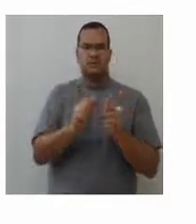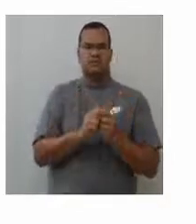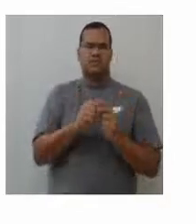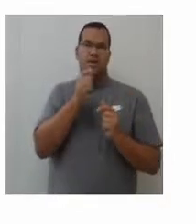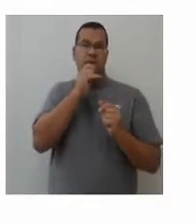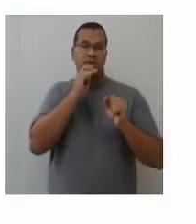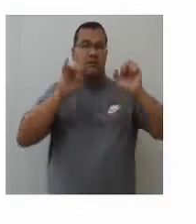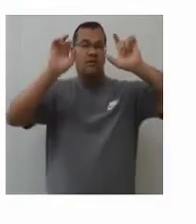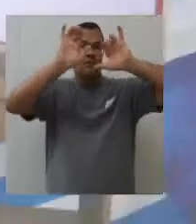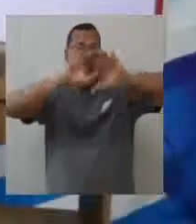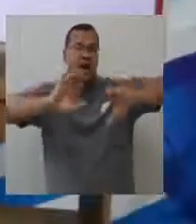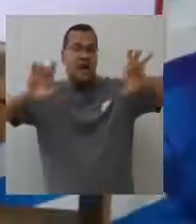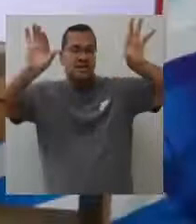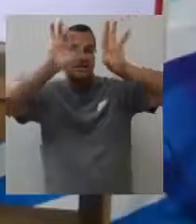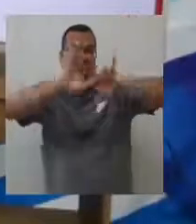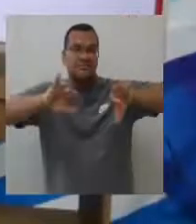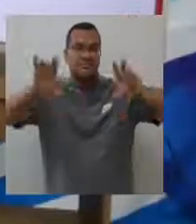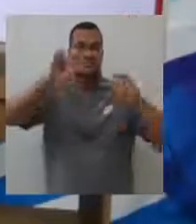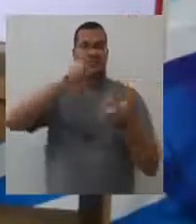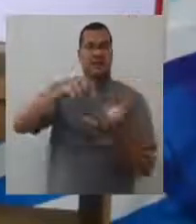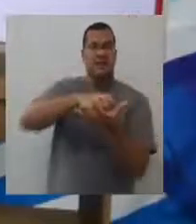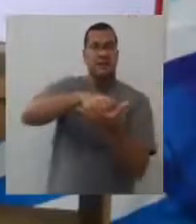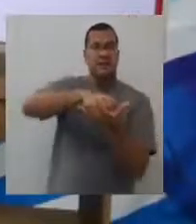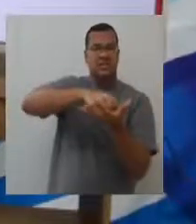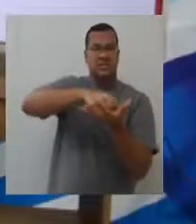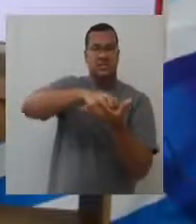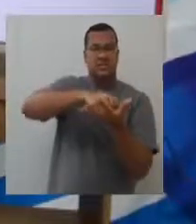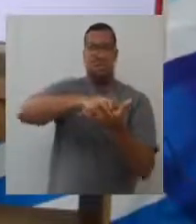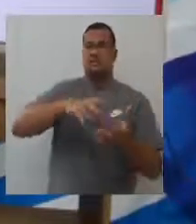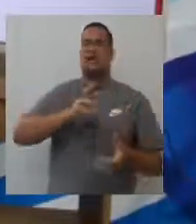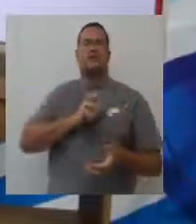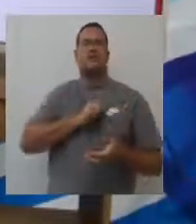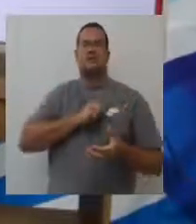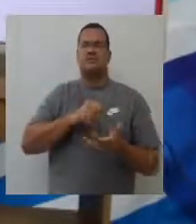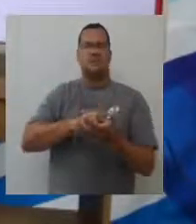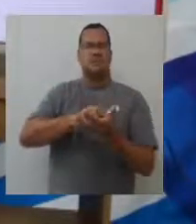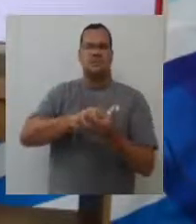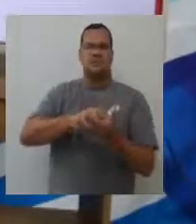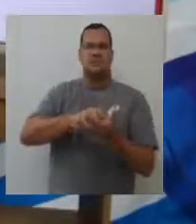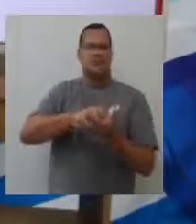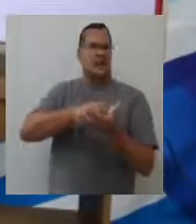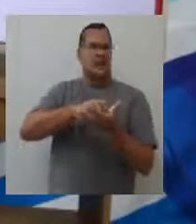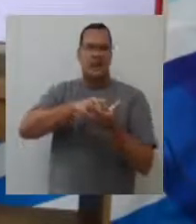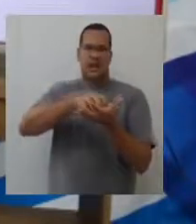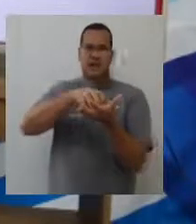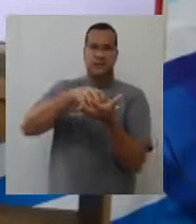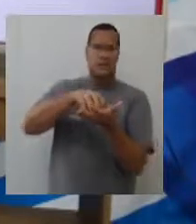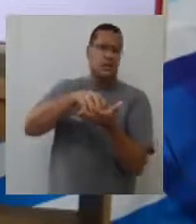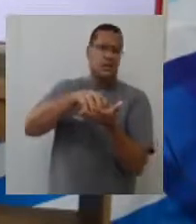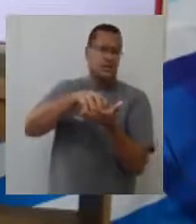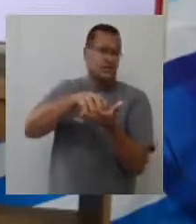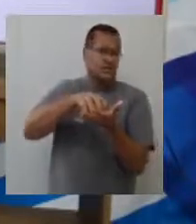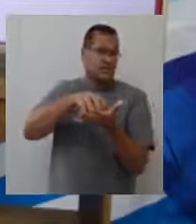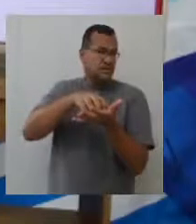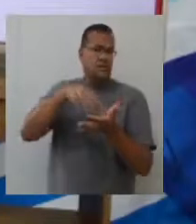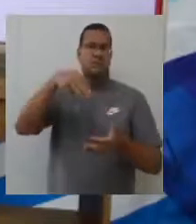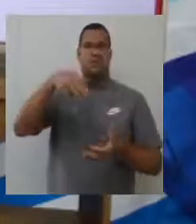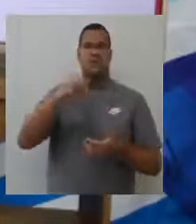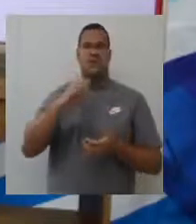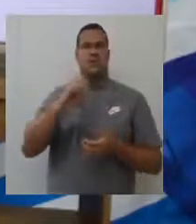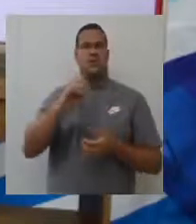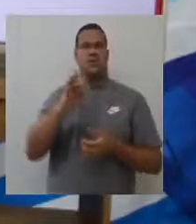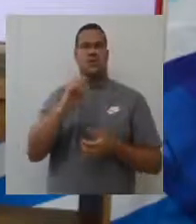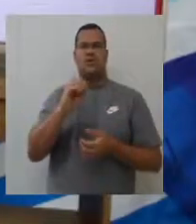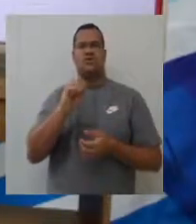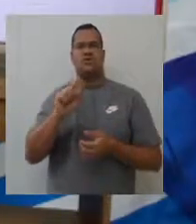Fumaça, neblina, geleia. Eu sou apaixonado por geleia de mocotó. Pronto, a geleia de mocotó é uma dispersão